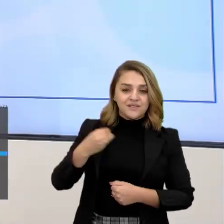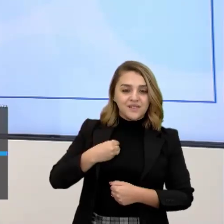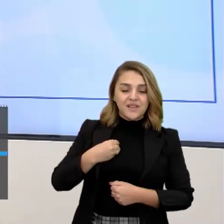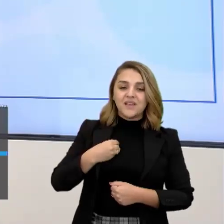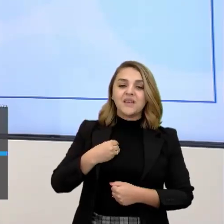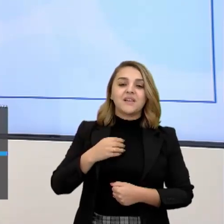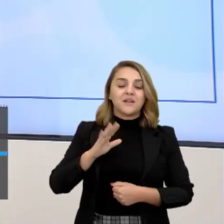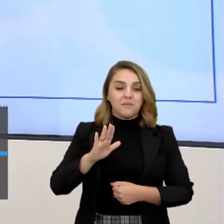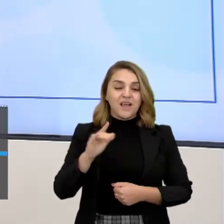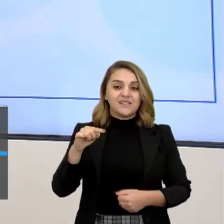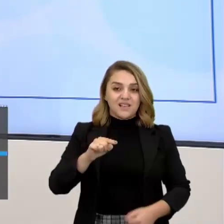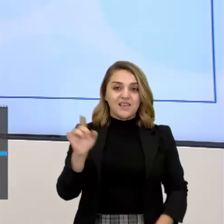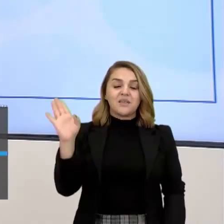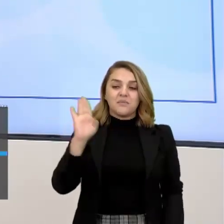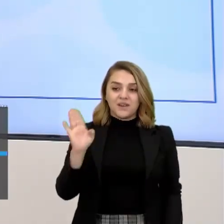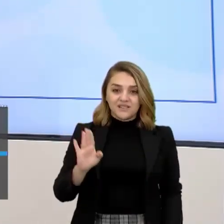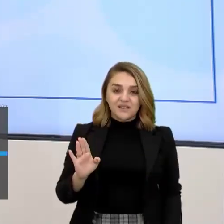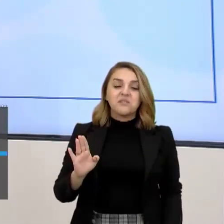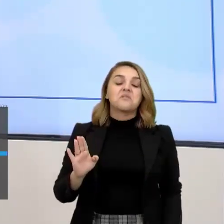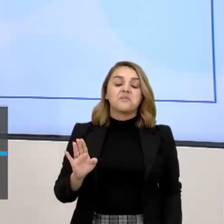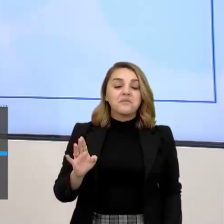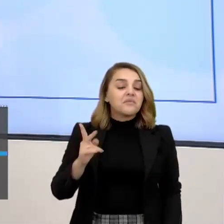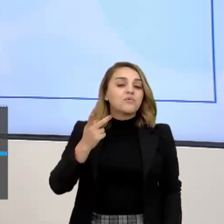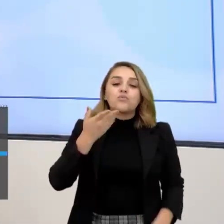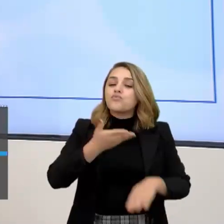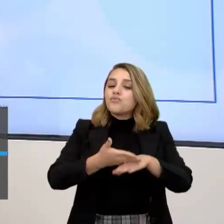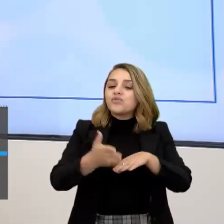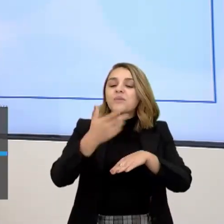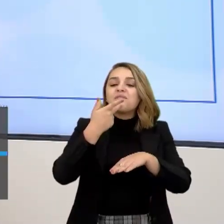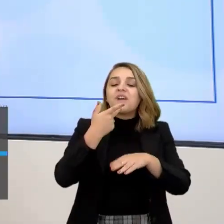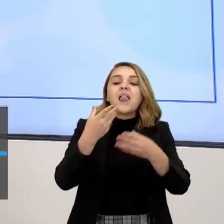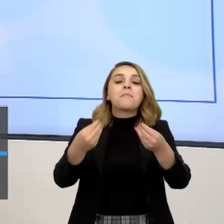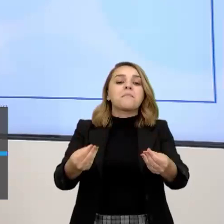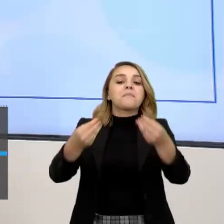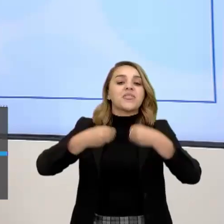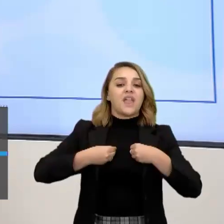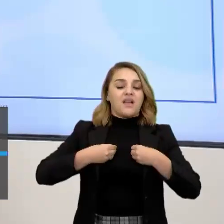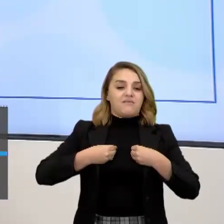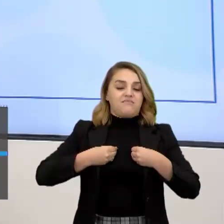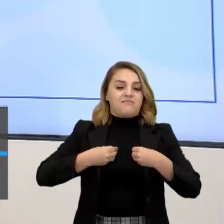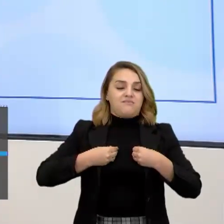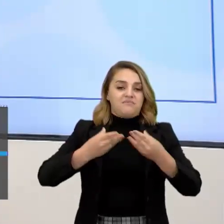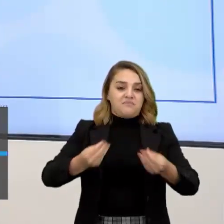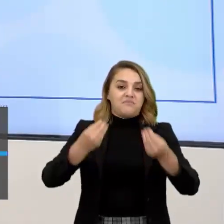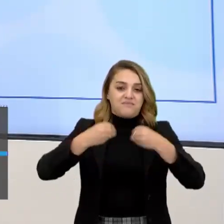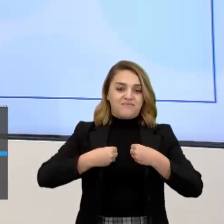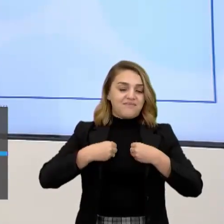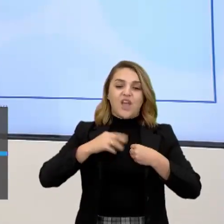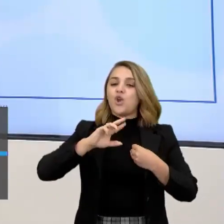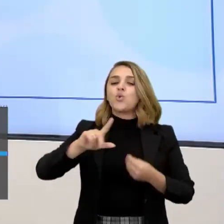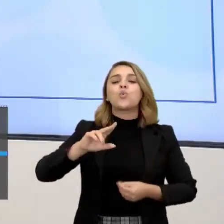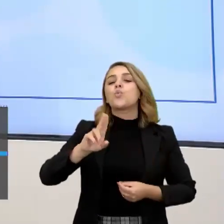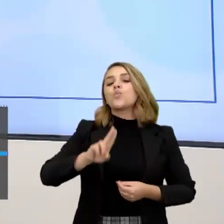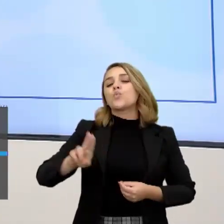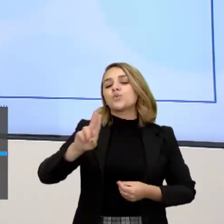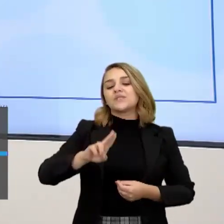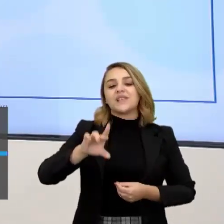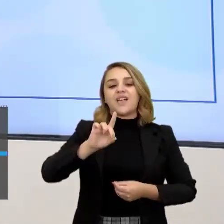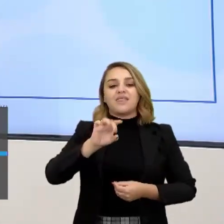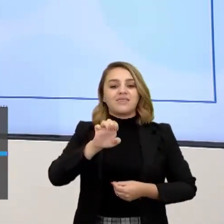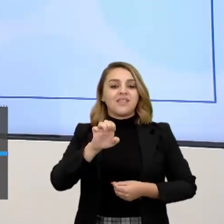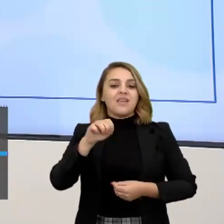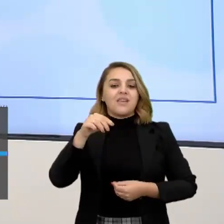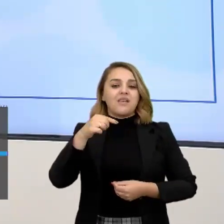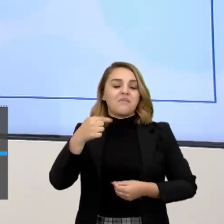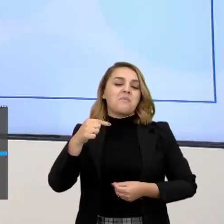branco, ou seja, o bom brasileiro fala me dá um cigarro. Você me dá, a gente fala me dá, a gente fala me dê-me. Ninguém fala, por favor, dê-me 10 pães, dê-me. Não, a gente fala me